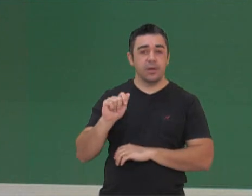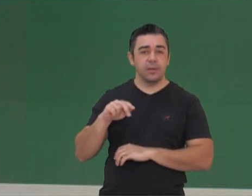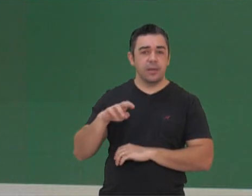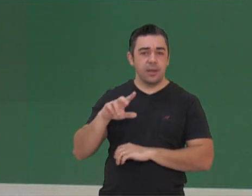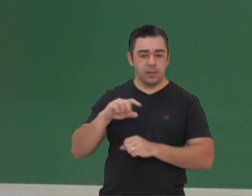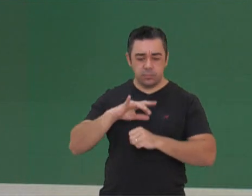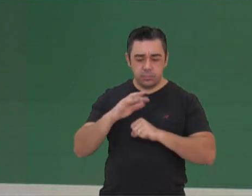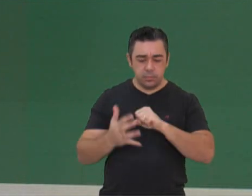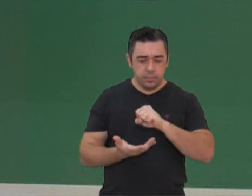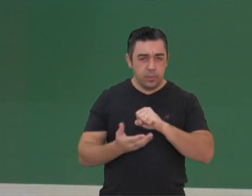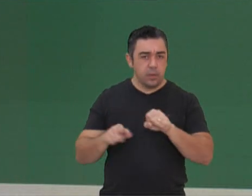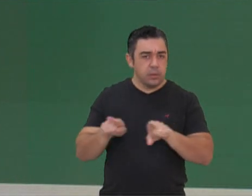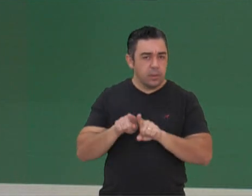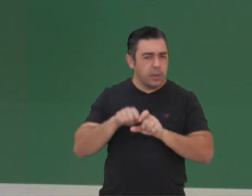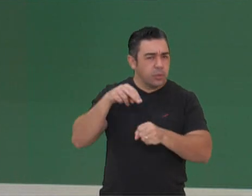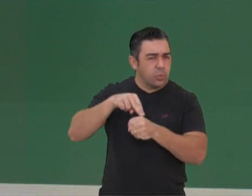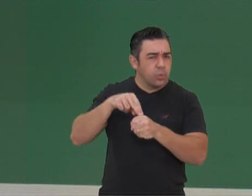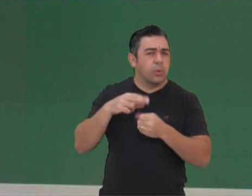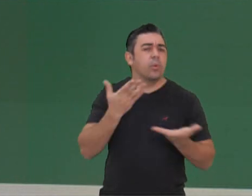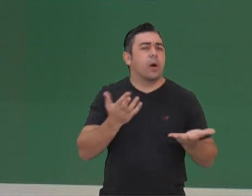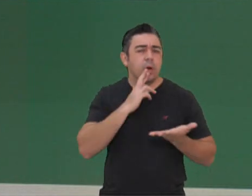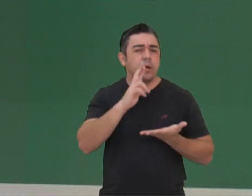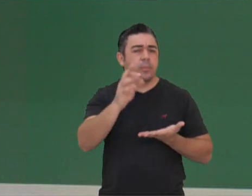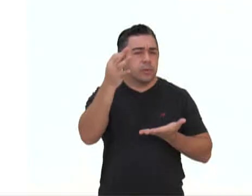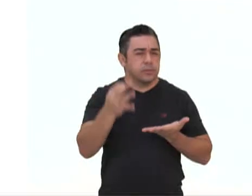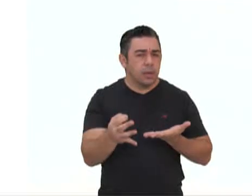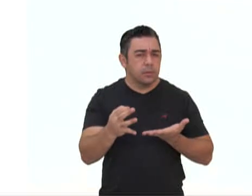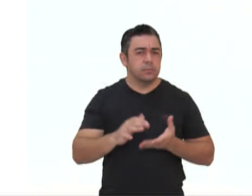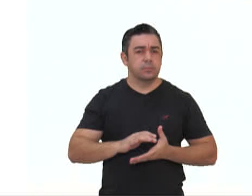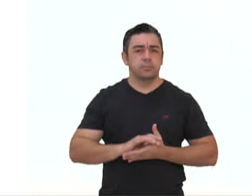e núcleo celular. Qual que é a resposta correta?